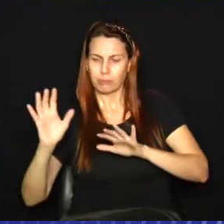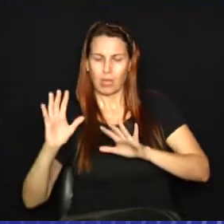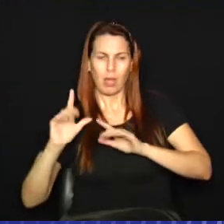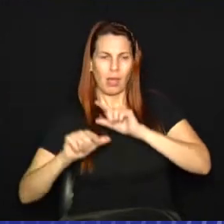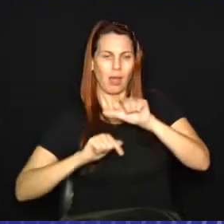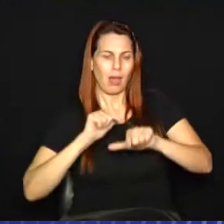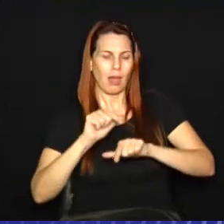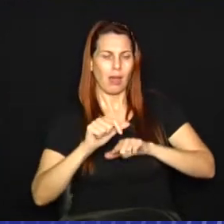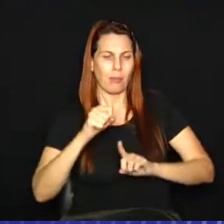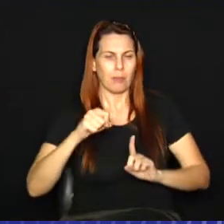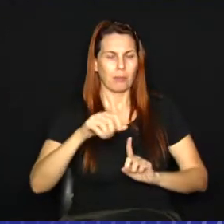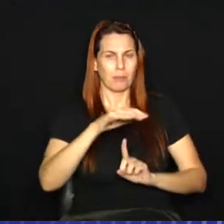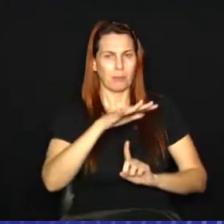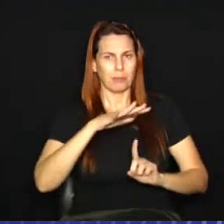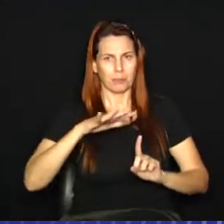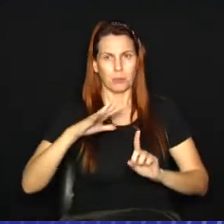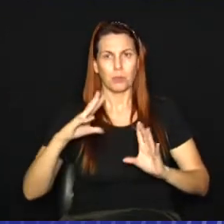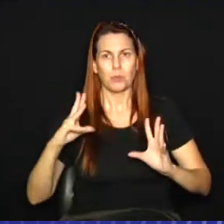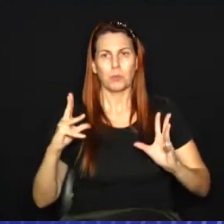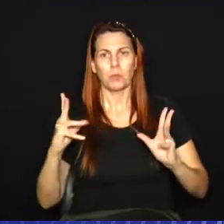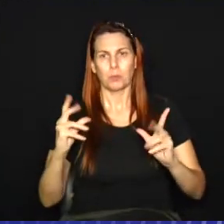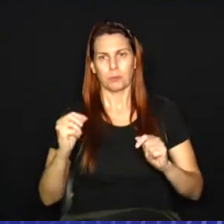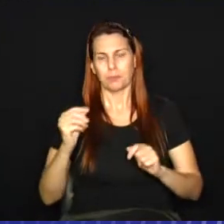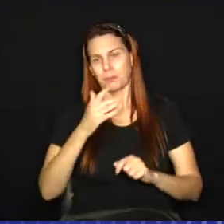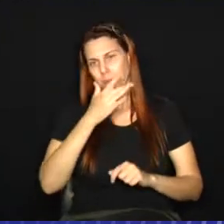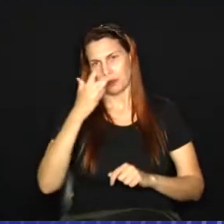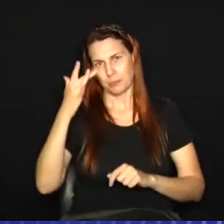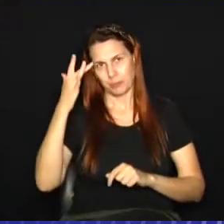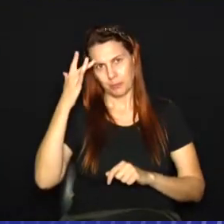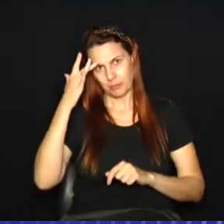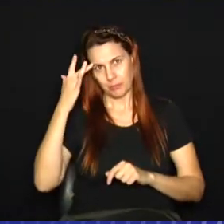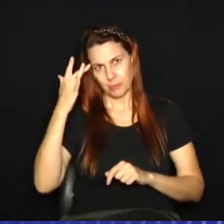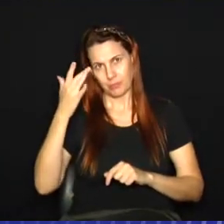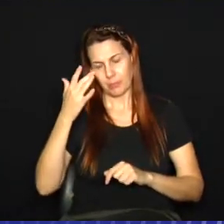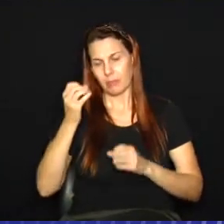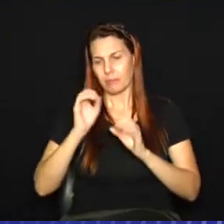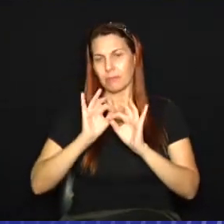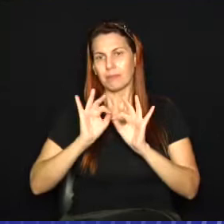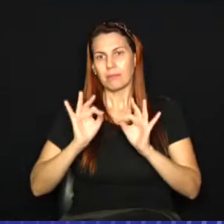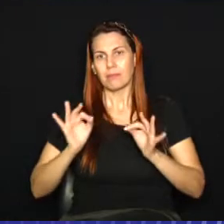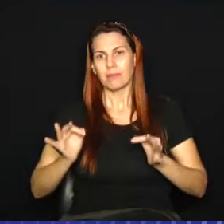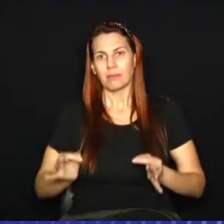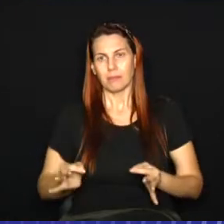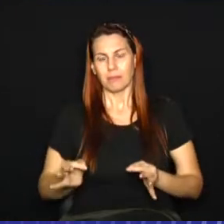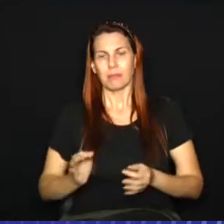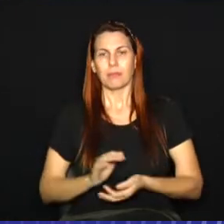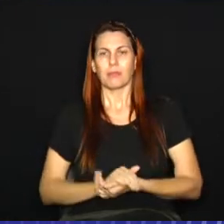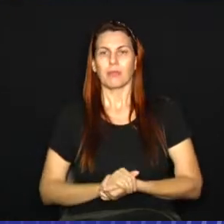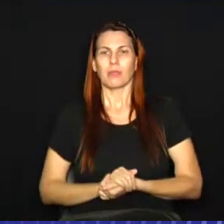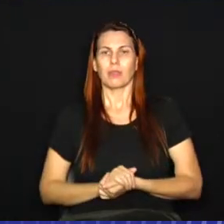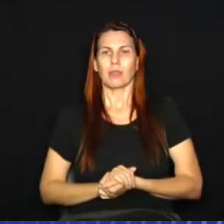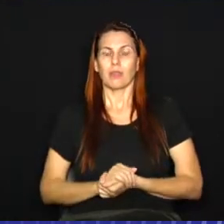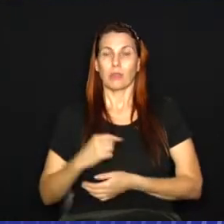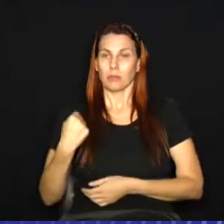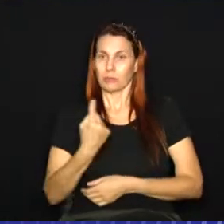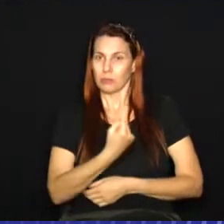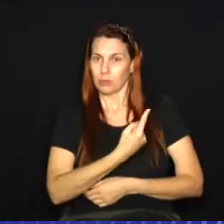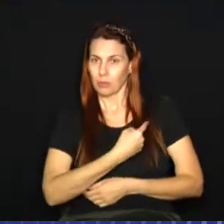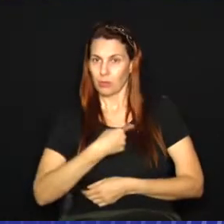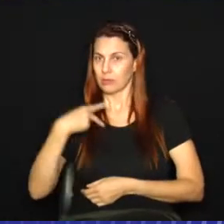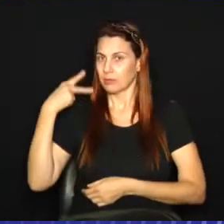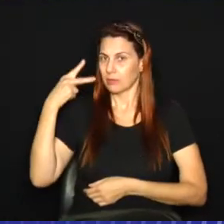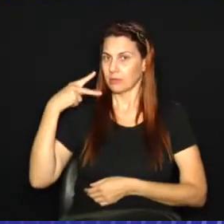bem da população, da comunidade, principalmente dos mais carentes. Nós, vereadores, nós temos aqui